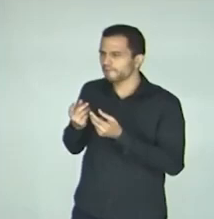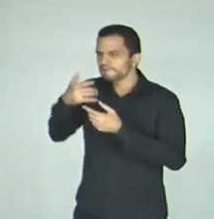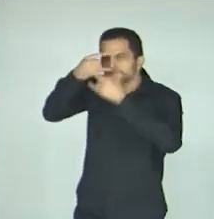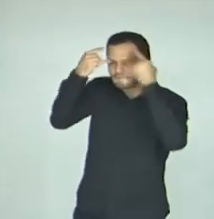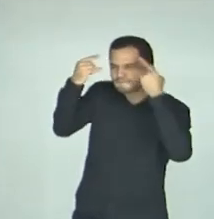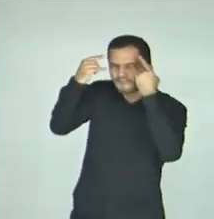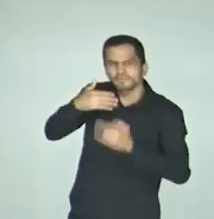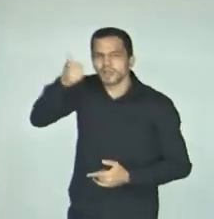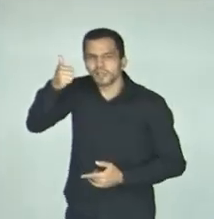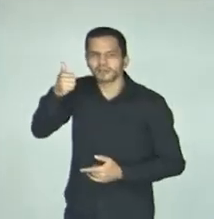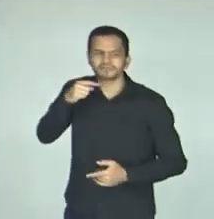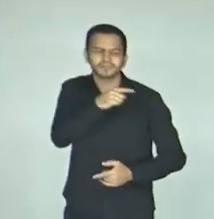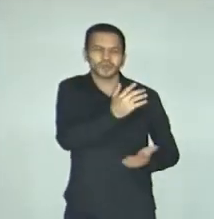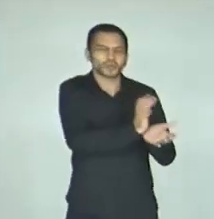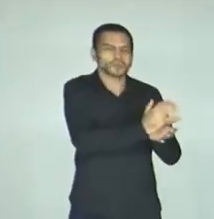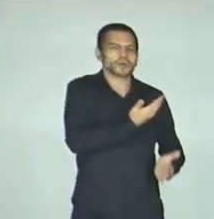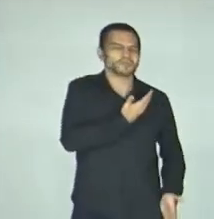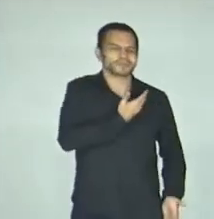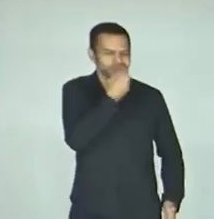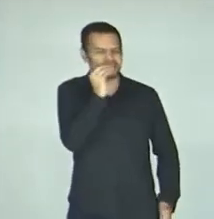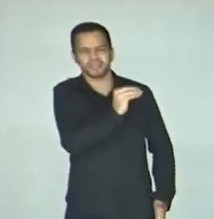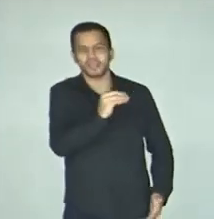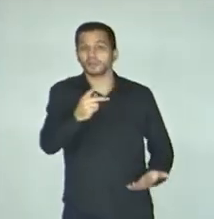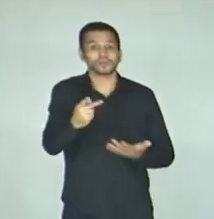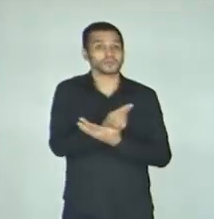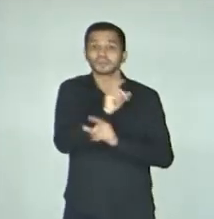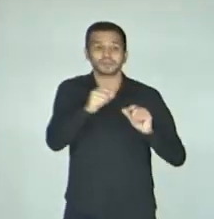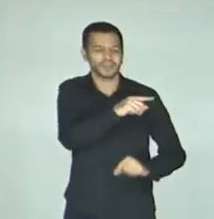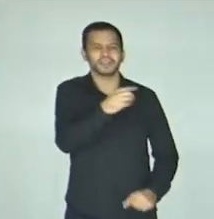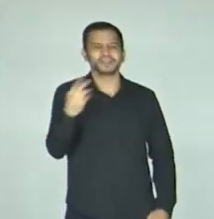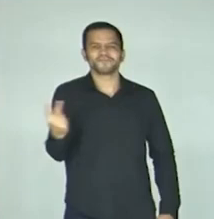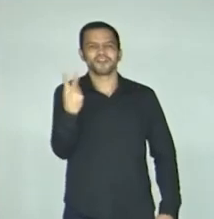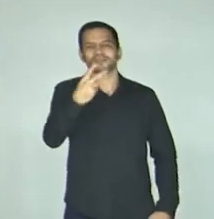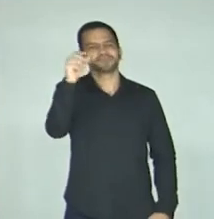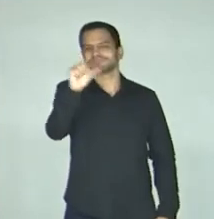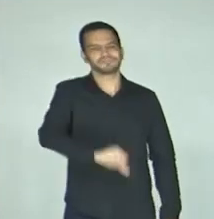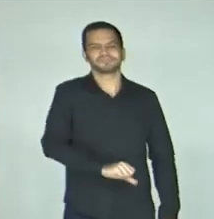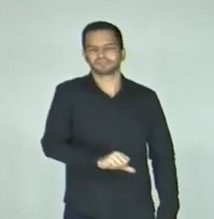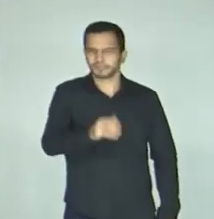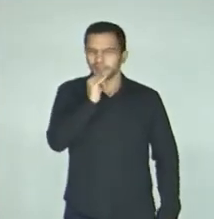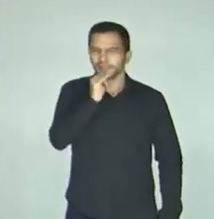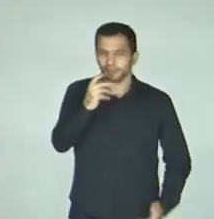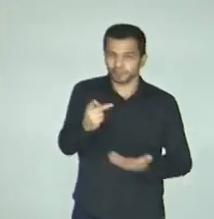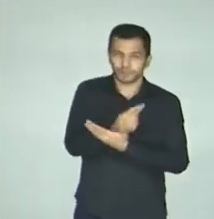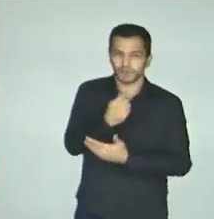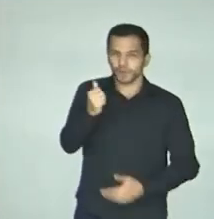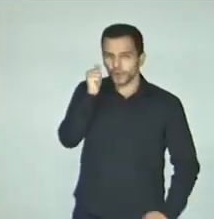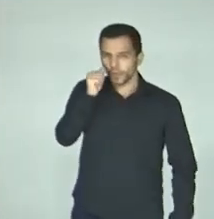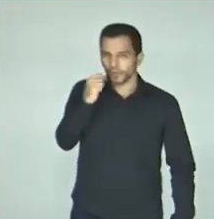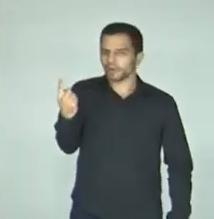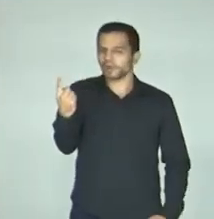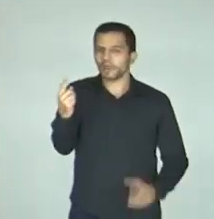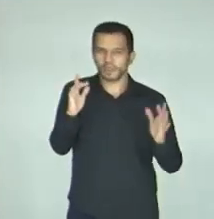nada porque nós não merecemos a sua confiança queridos uma moça linda namorava um rapaz muito legal da igreja